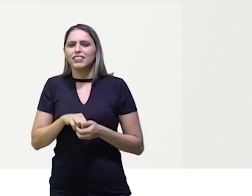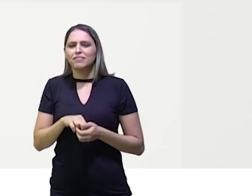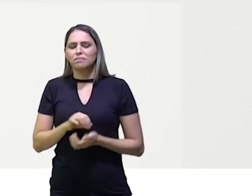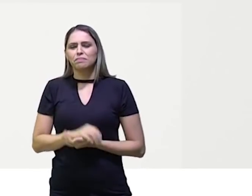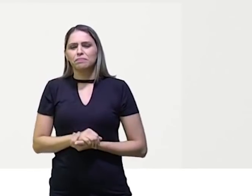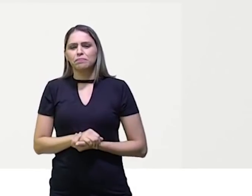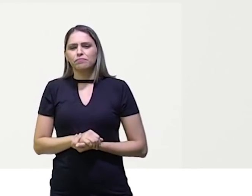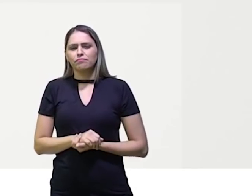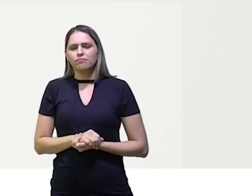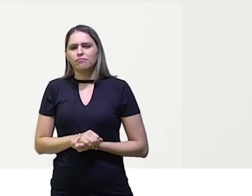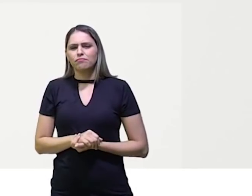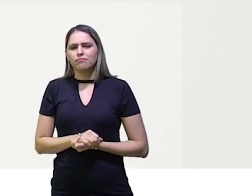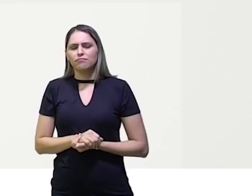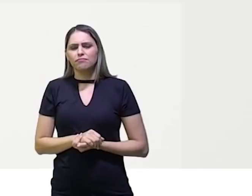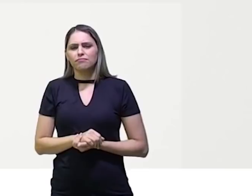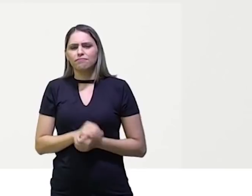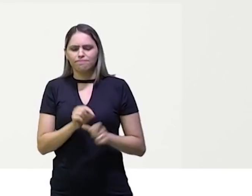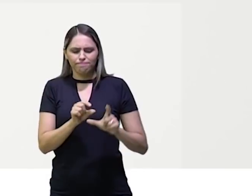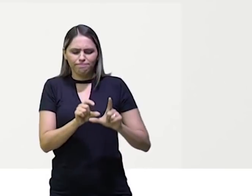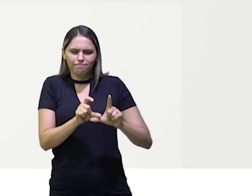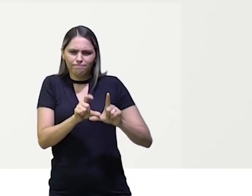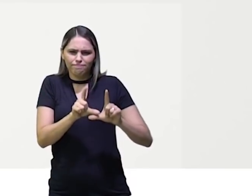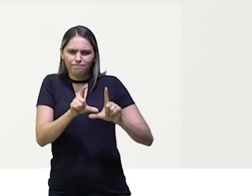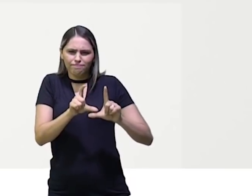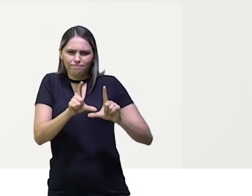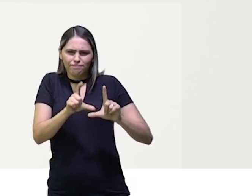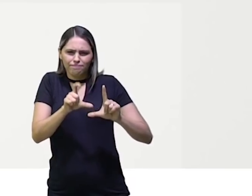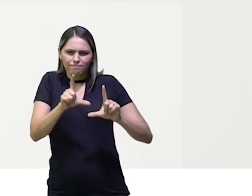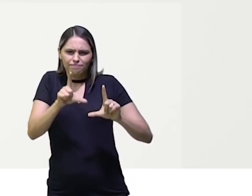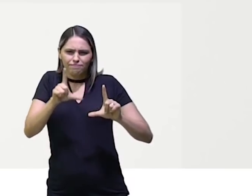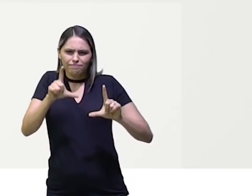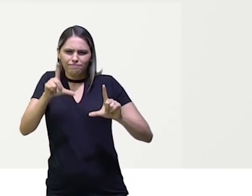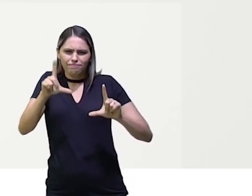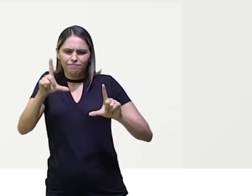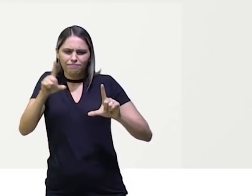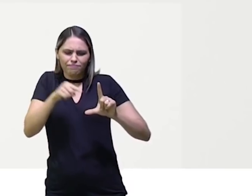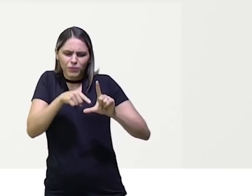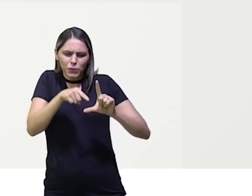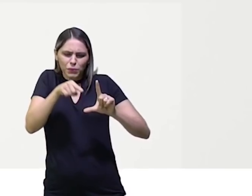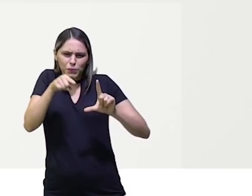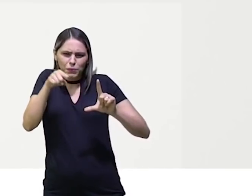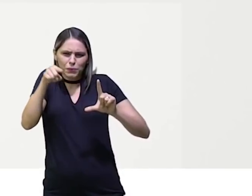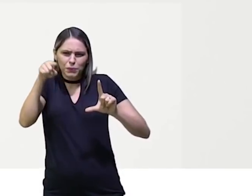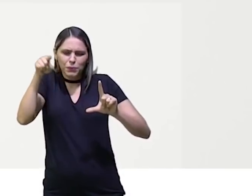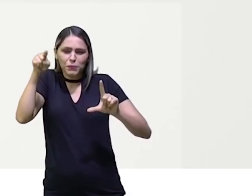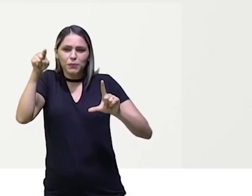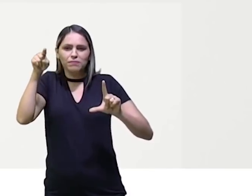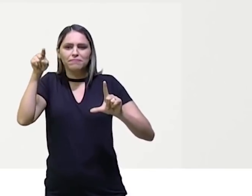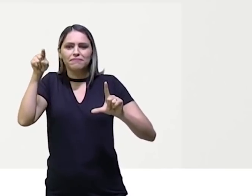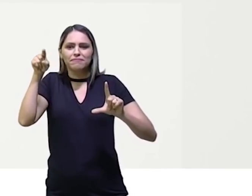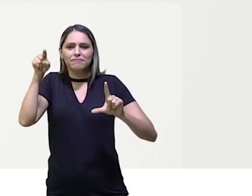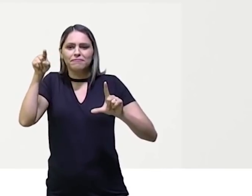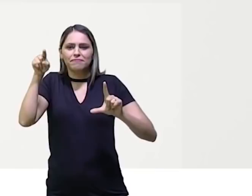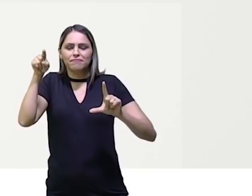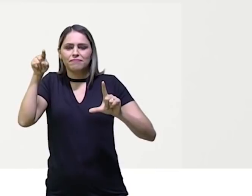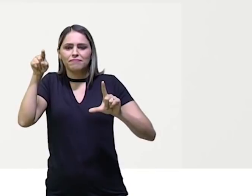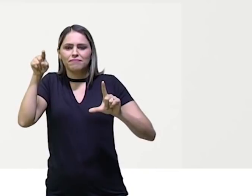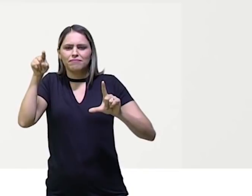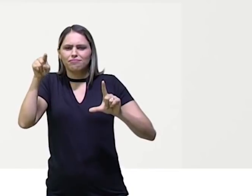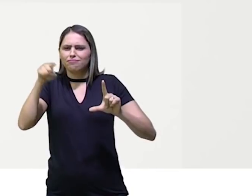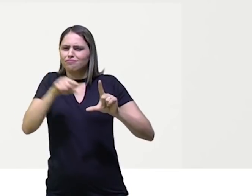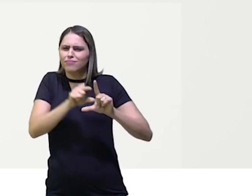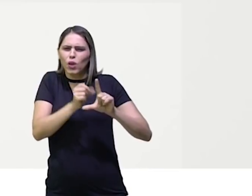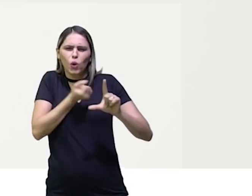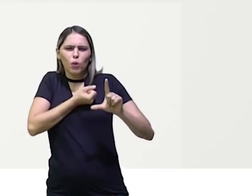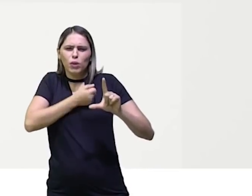vai subindo, vai aumentando, vai subindo, até chegar no número bem